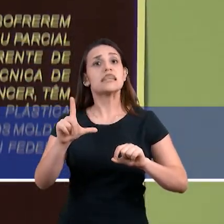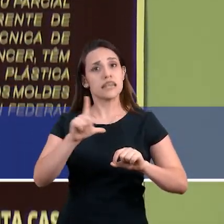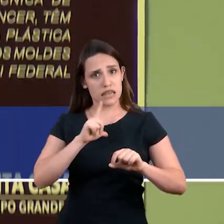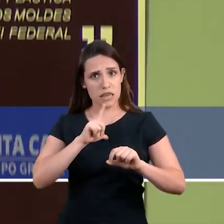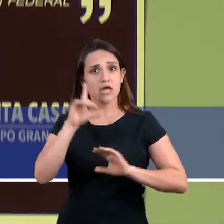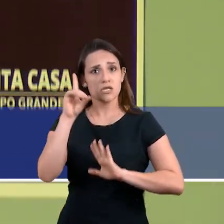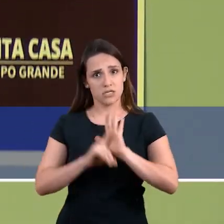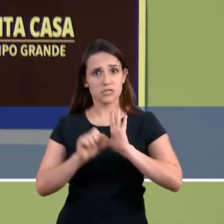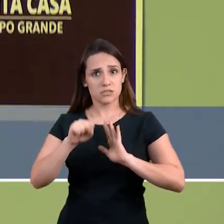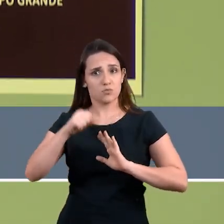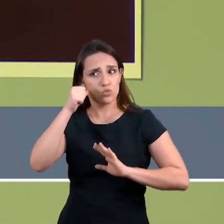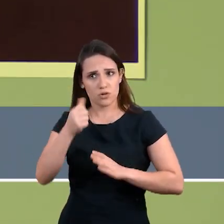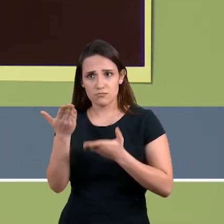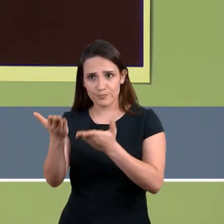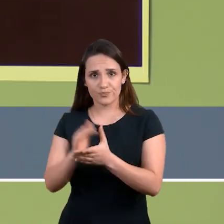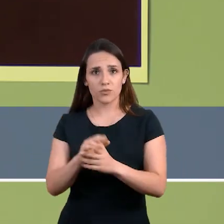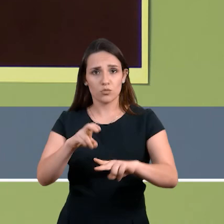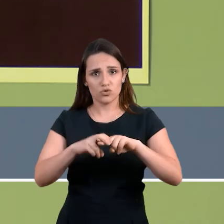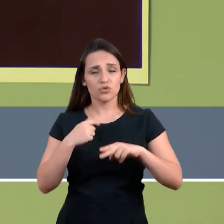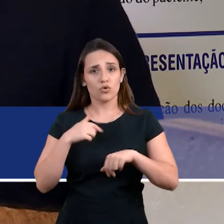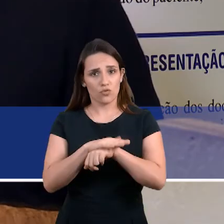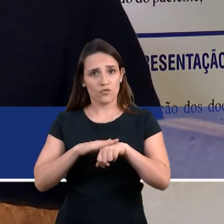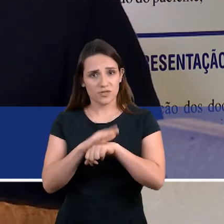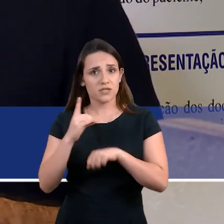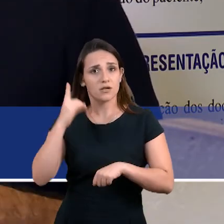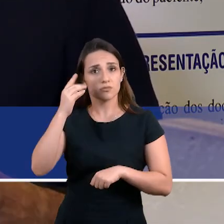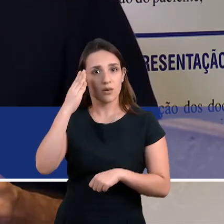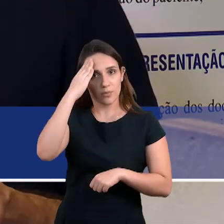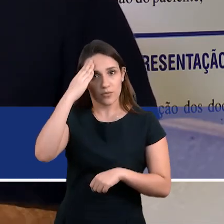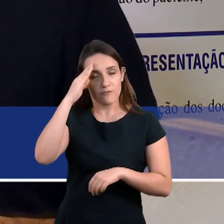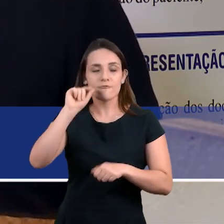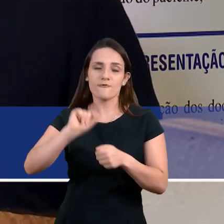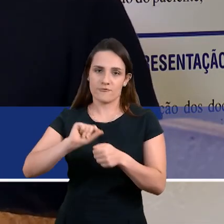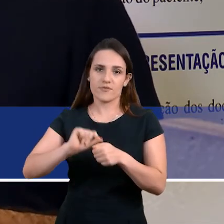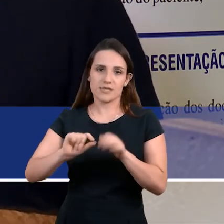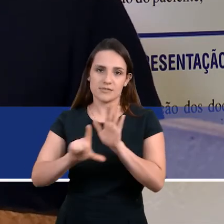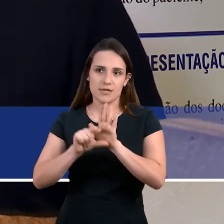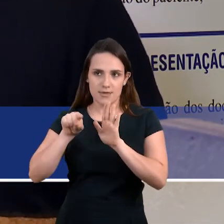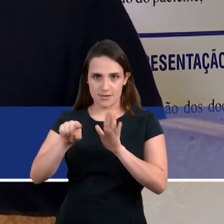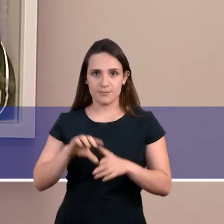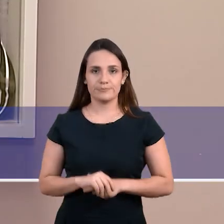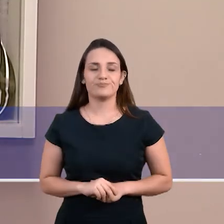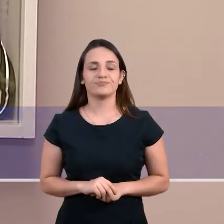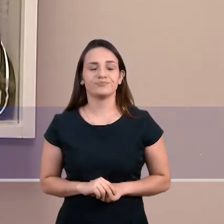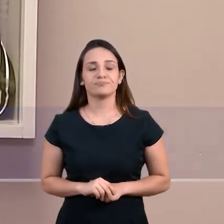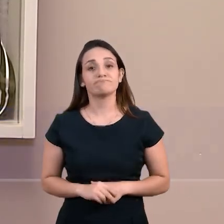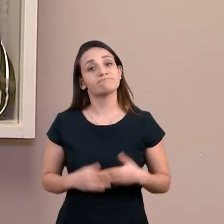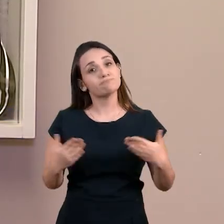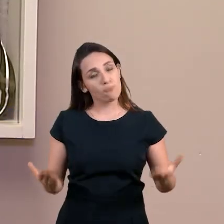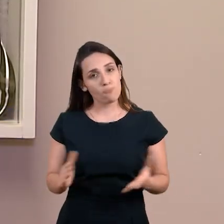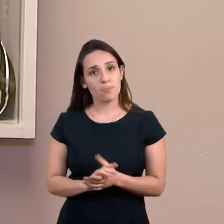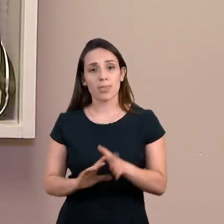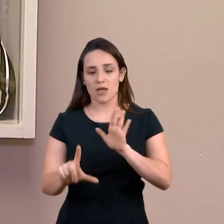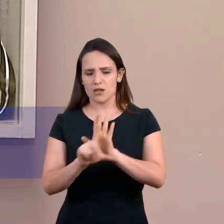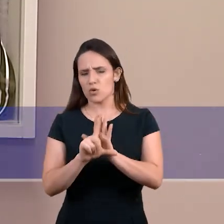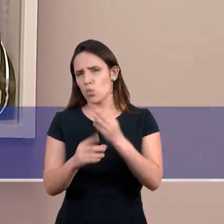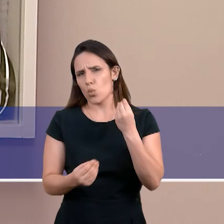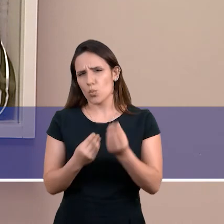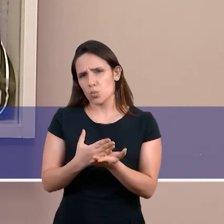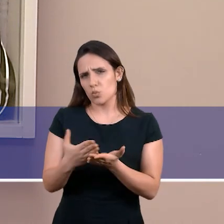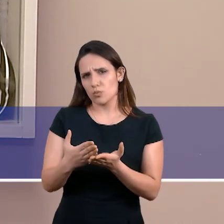direito. Para falar um pouco mais sobre o tema, conversamos com o deputado Barbosinha, o autor da lei. Esta lei,